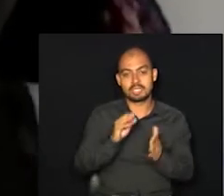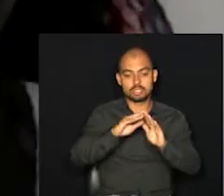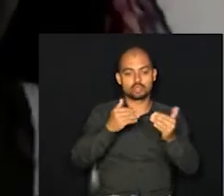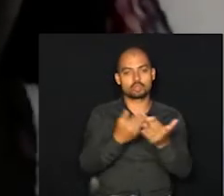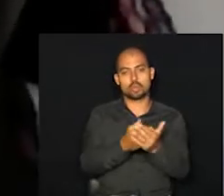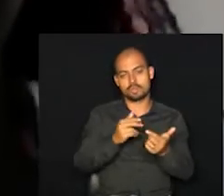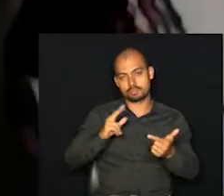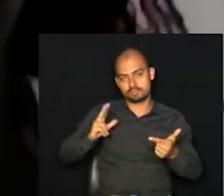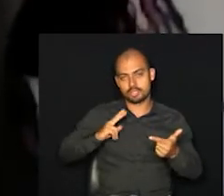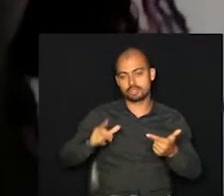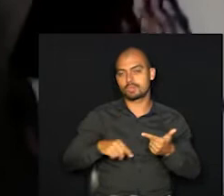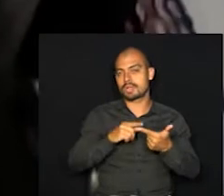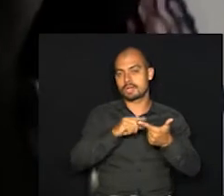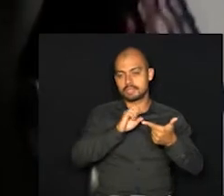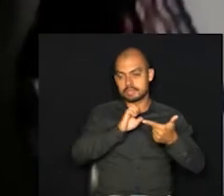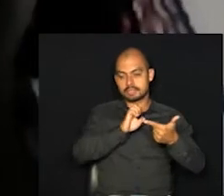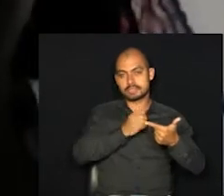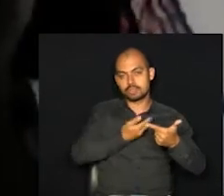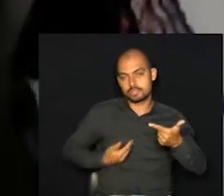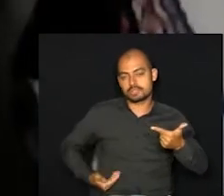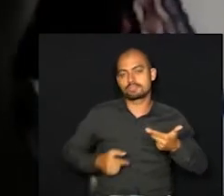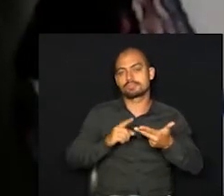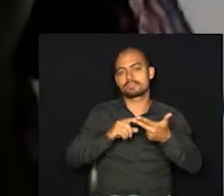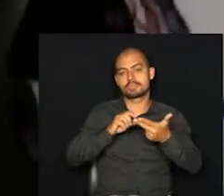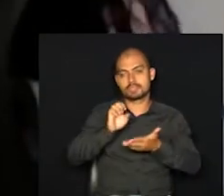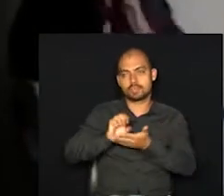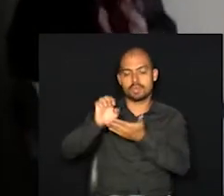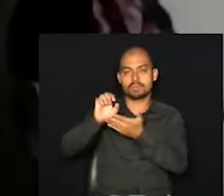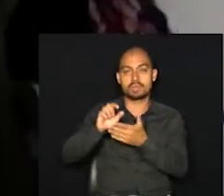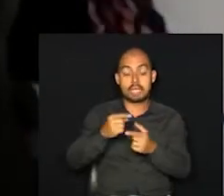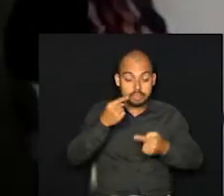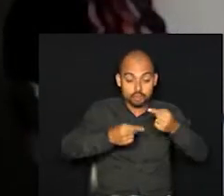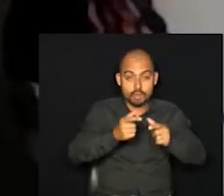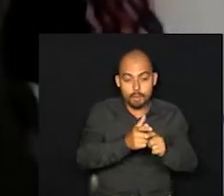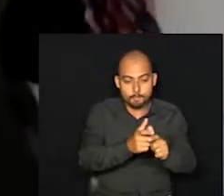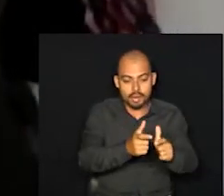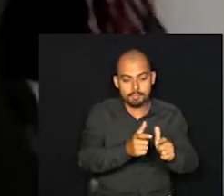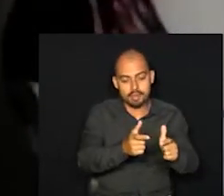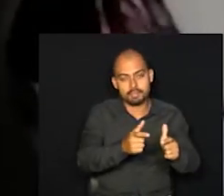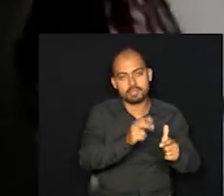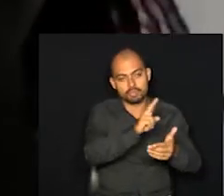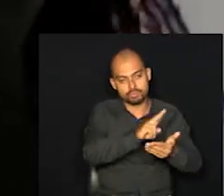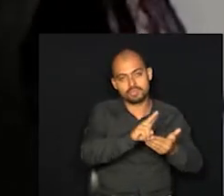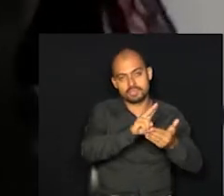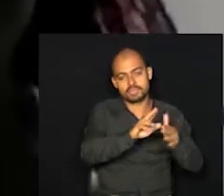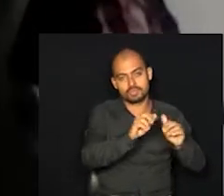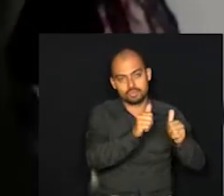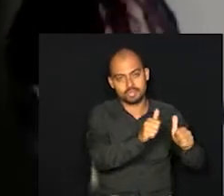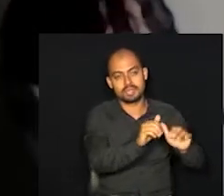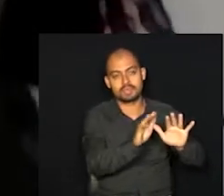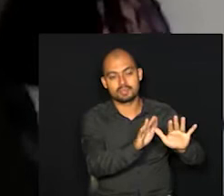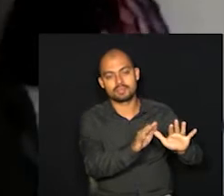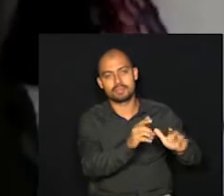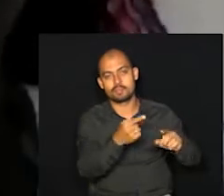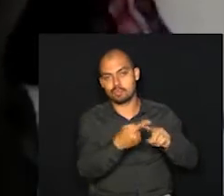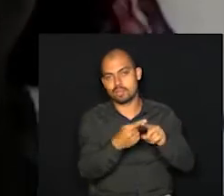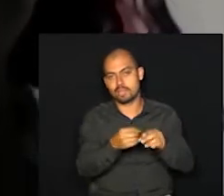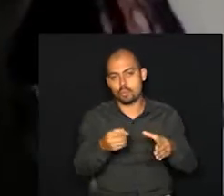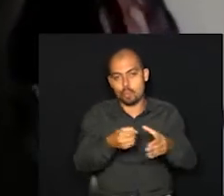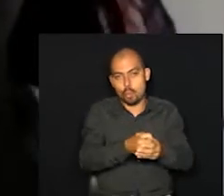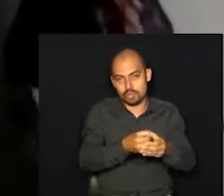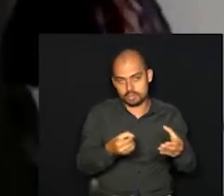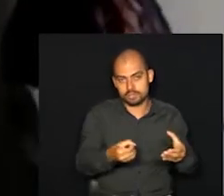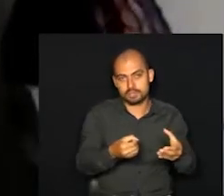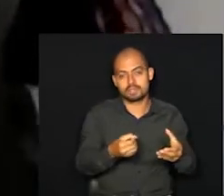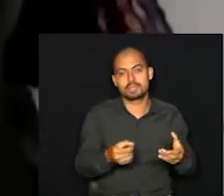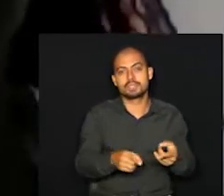Está crescendo um pouco essa discussão dentro das universidades, por causa da questão das cotas raciais, por causa da questão da